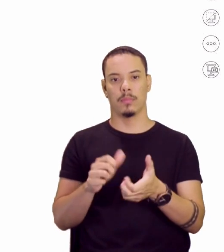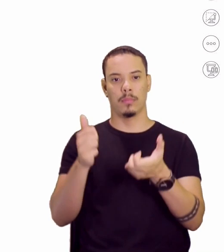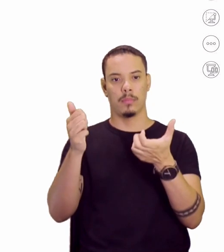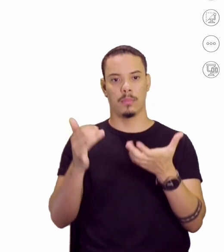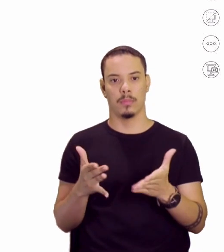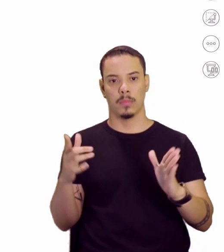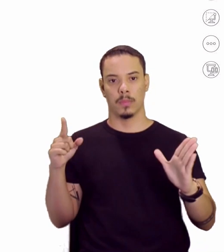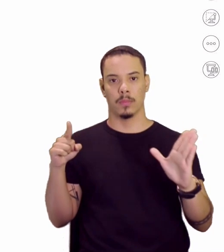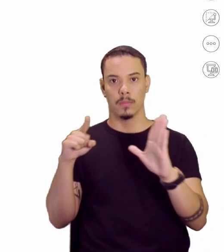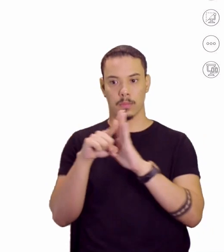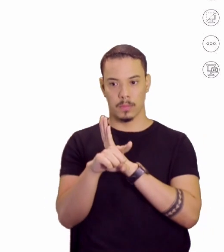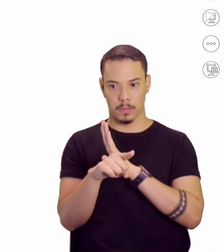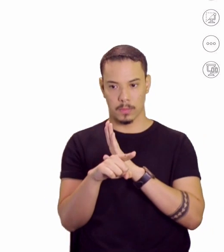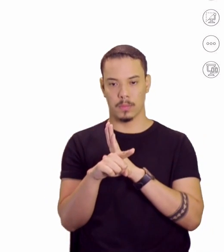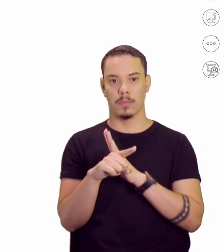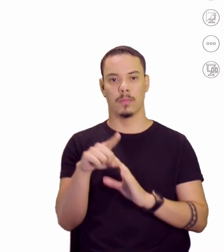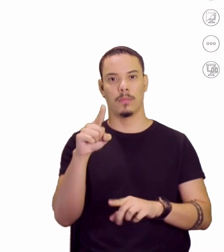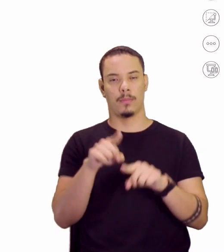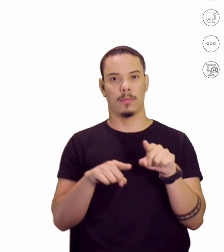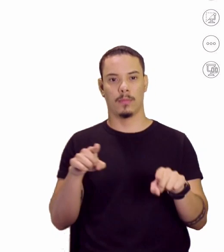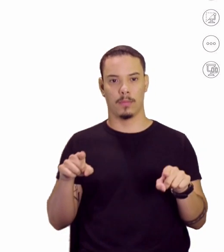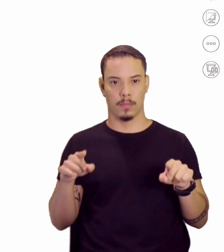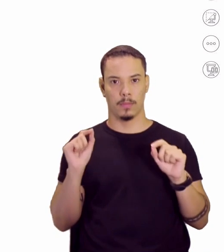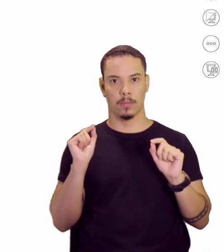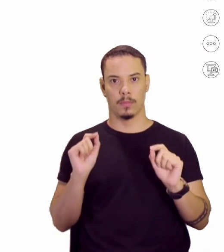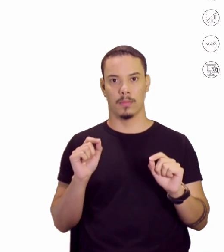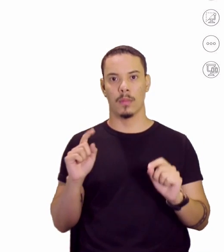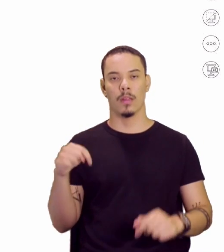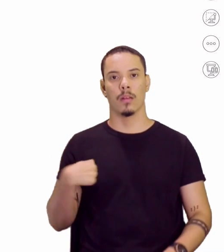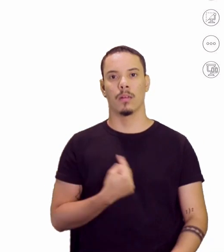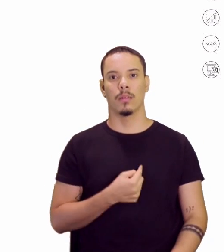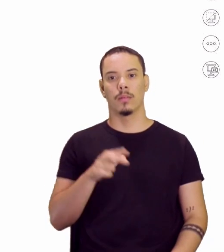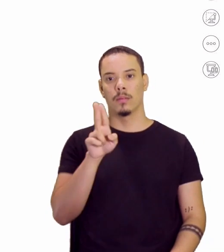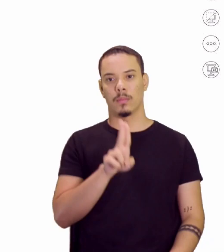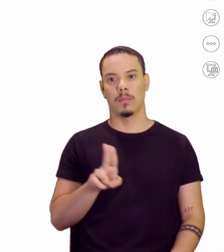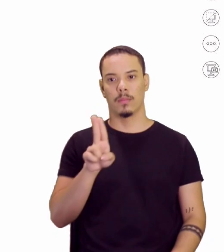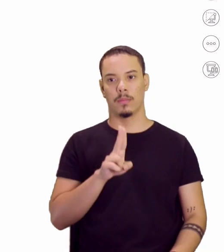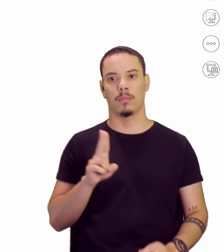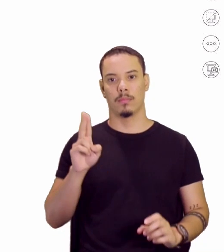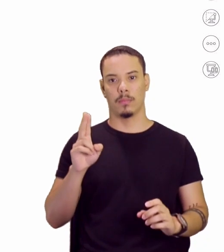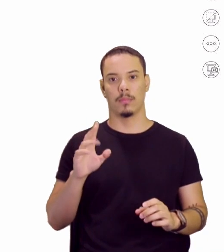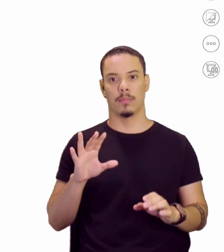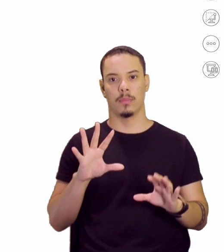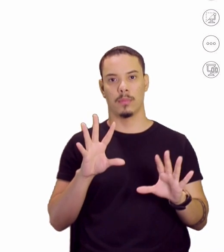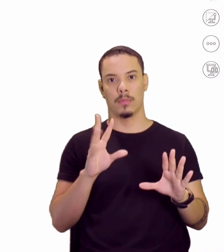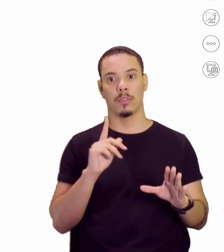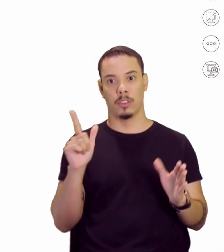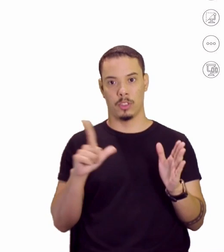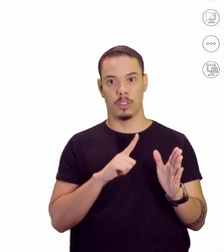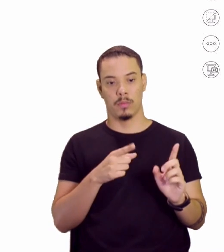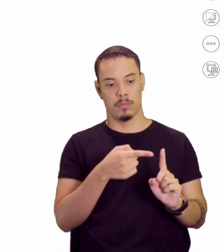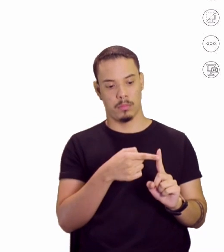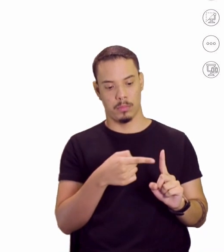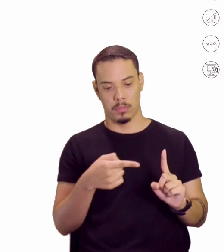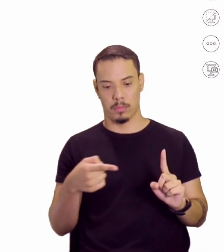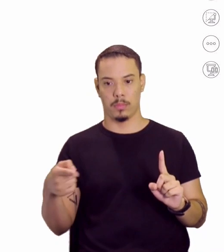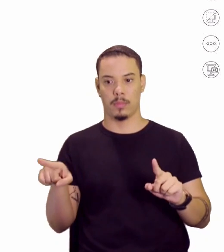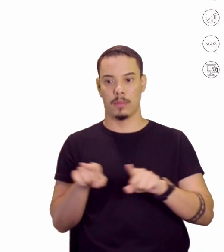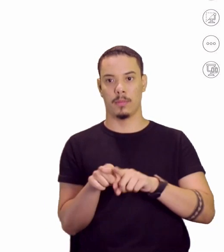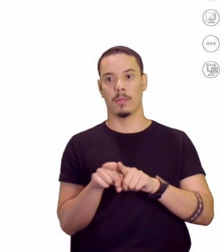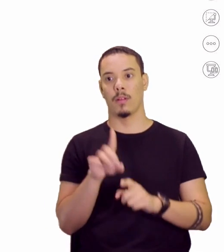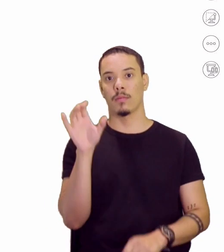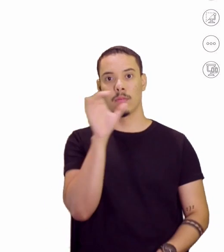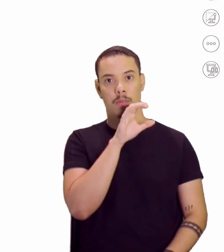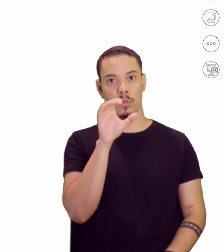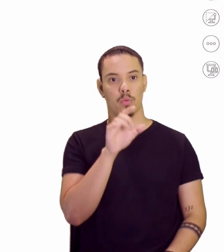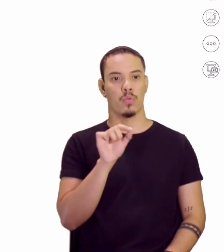início da velocidade questão, está variando, né? Isso. A variação. a gente vai usar aqui o deslocamento, a função horária do deslocamento, e da velocidade a gente